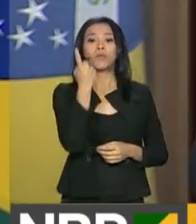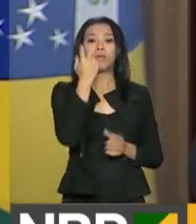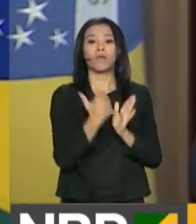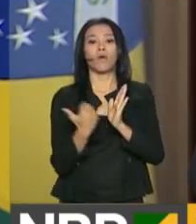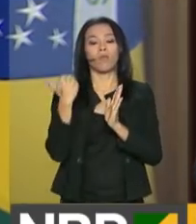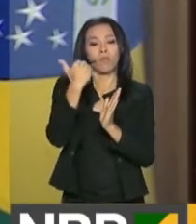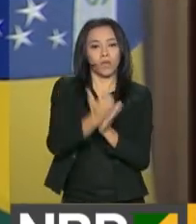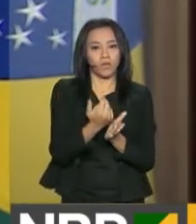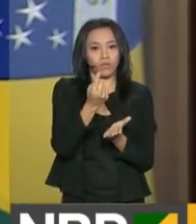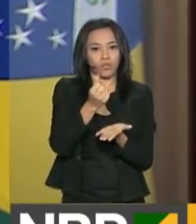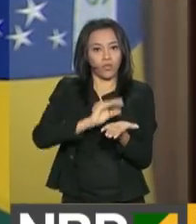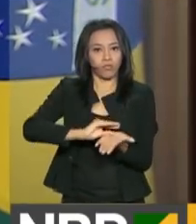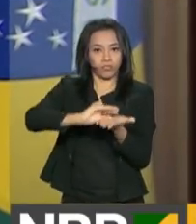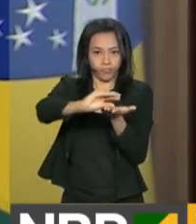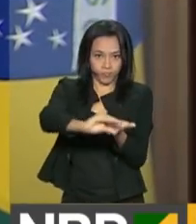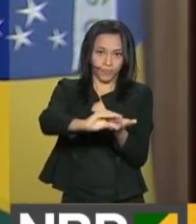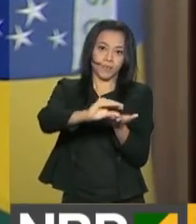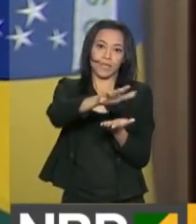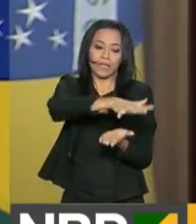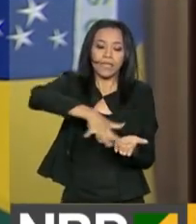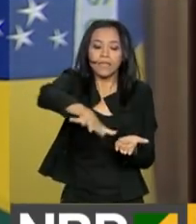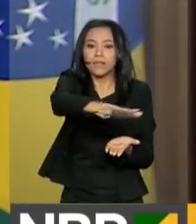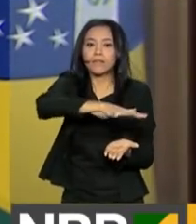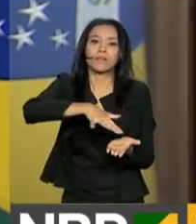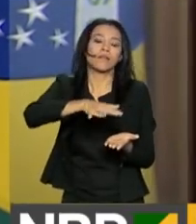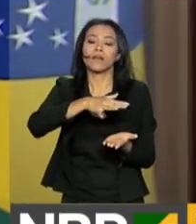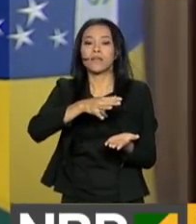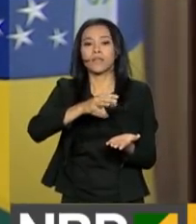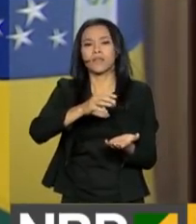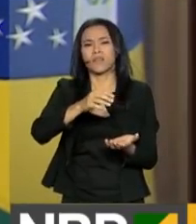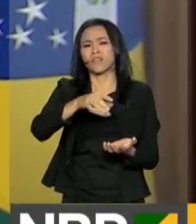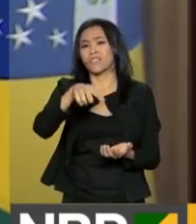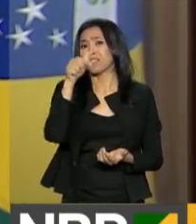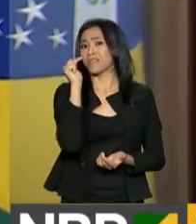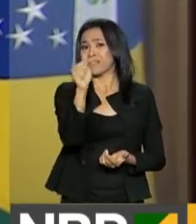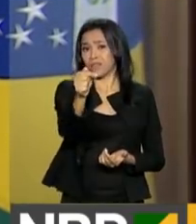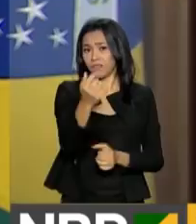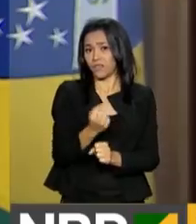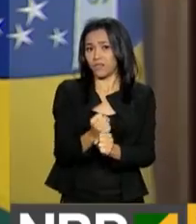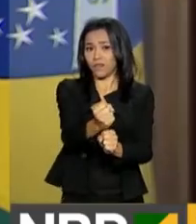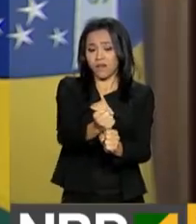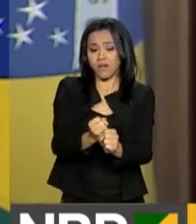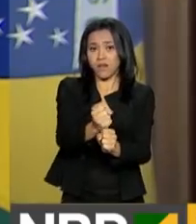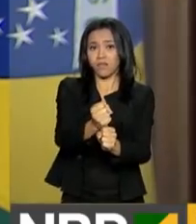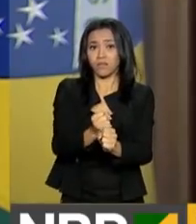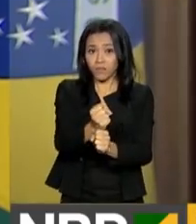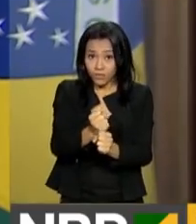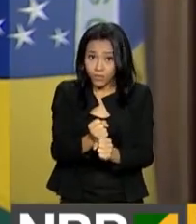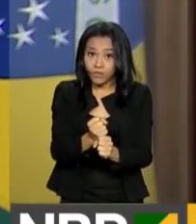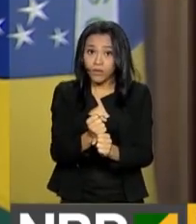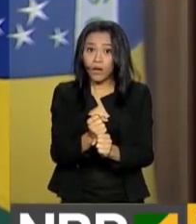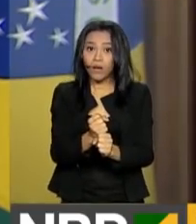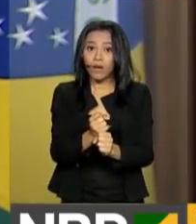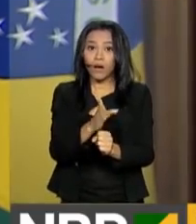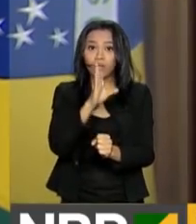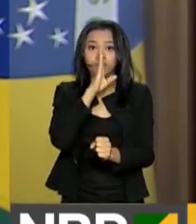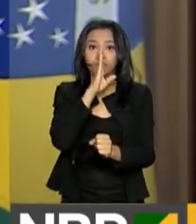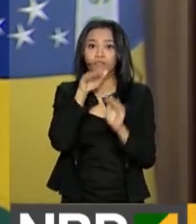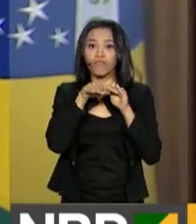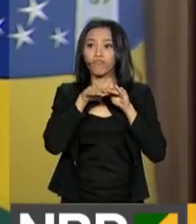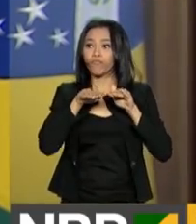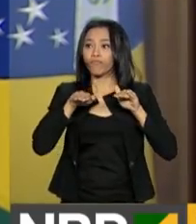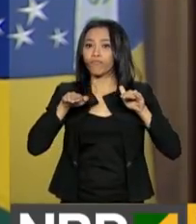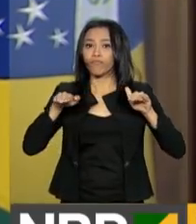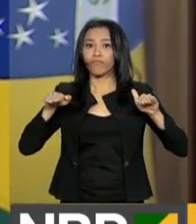de recursos no programa de merenda escolar depois de sete anos de investimentos congelados sete